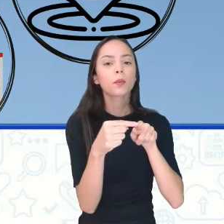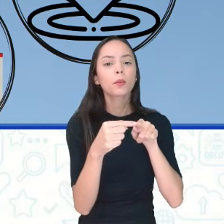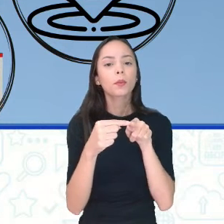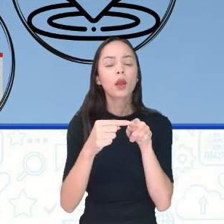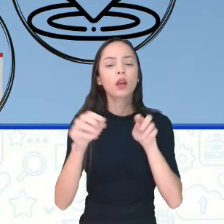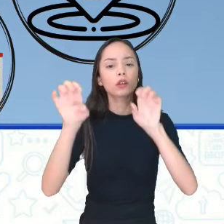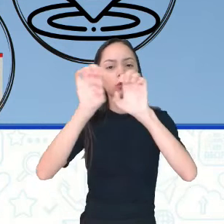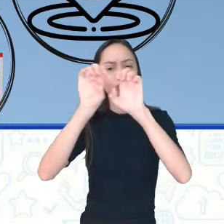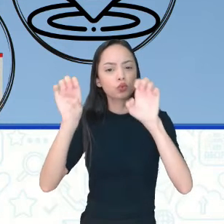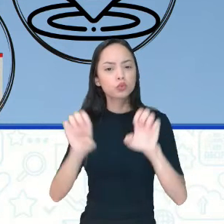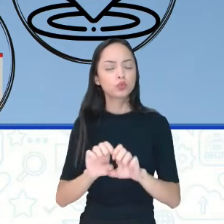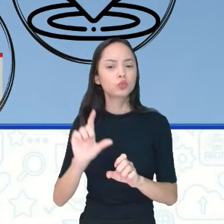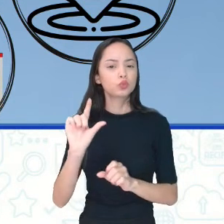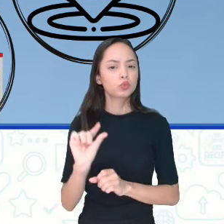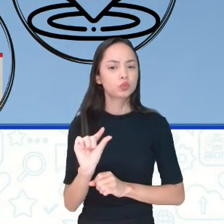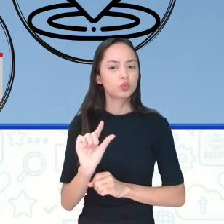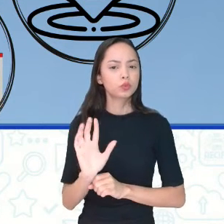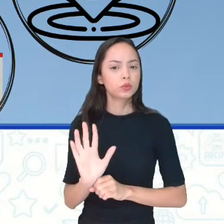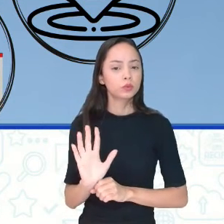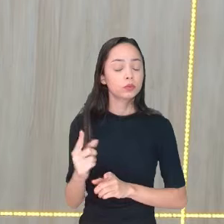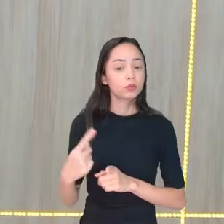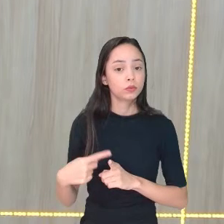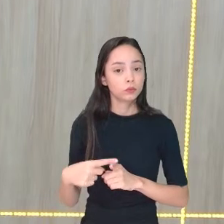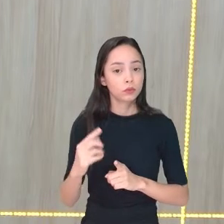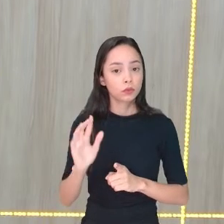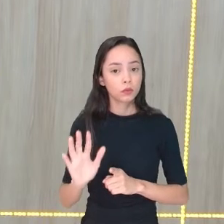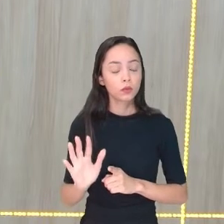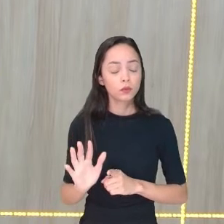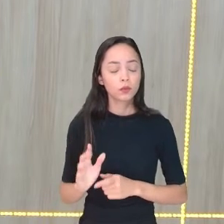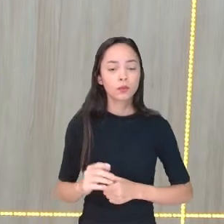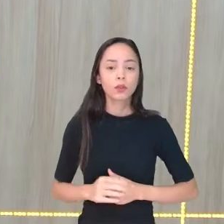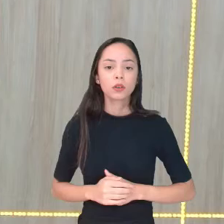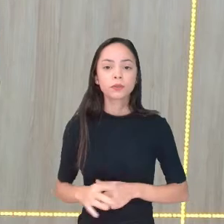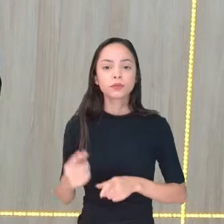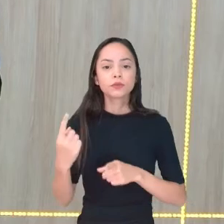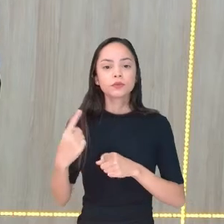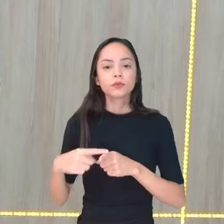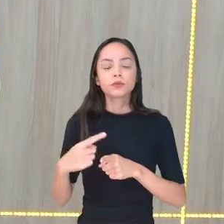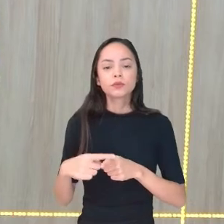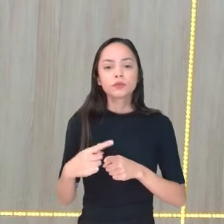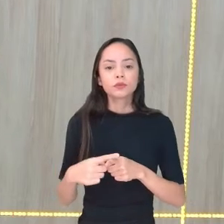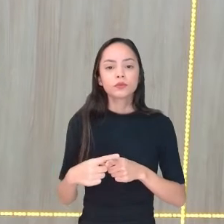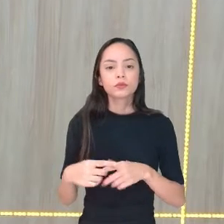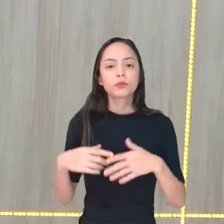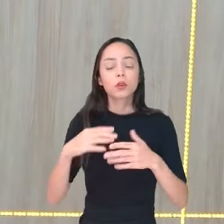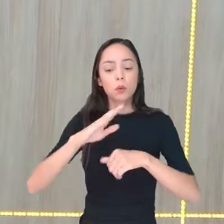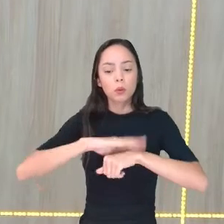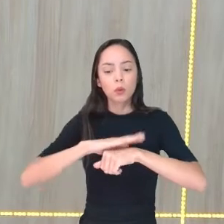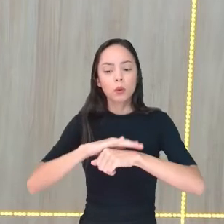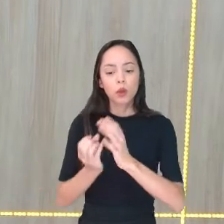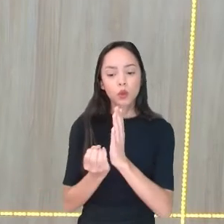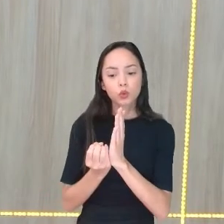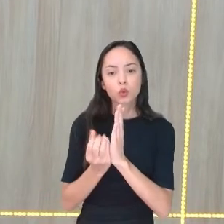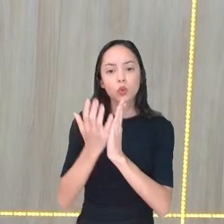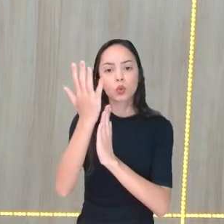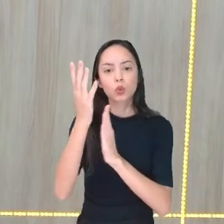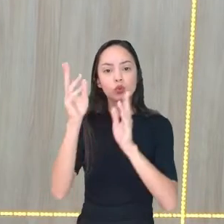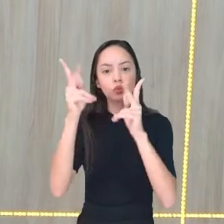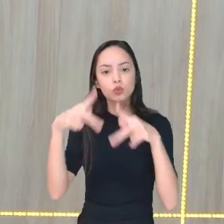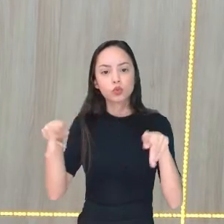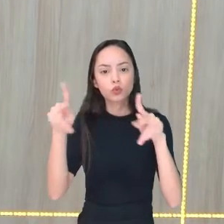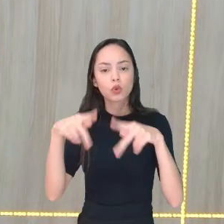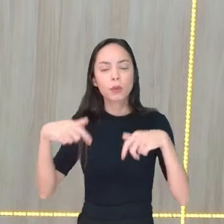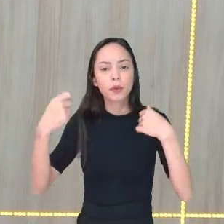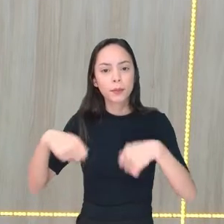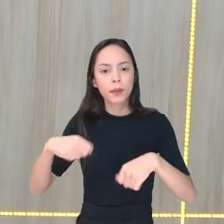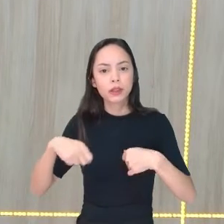infraestrutura. Por quê? Porque como eles, quando vai construir o shopping, precisam de uma área muito